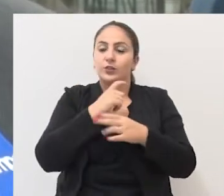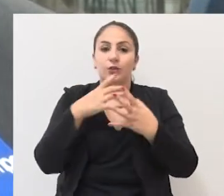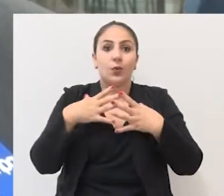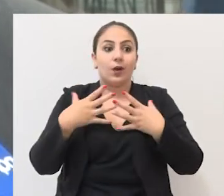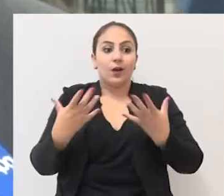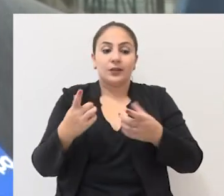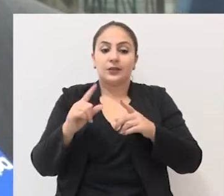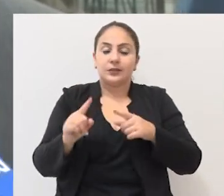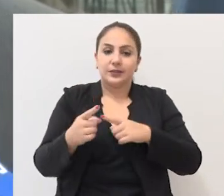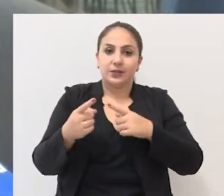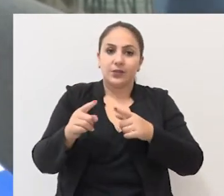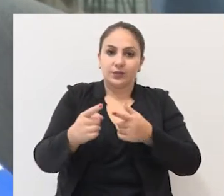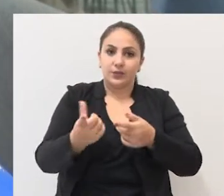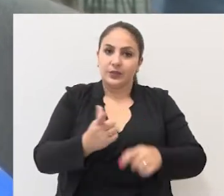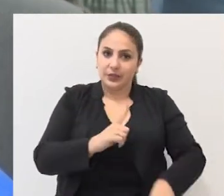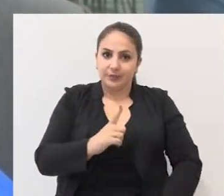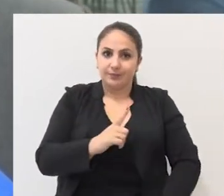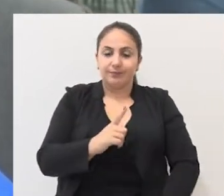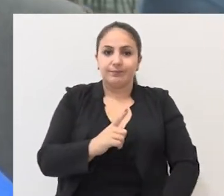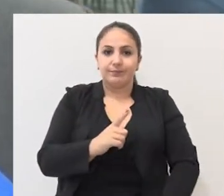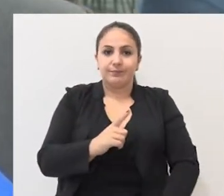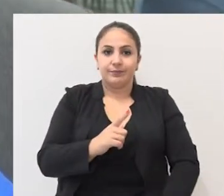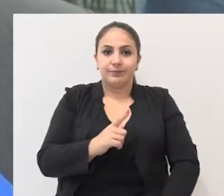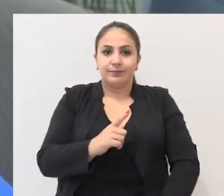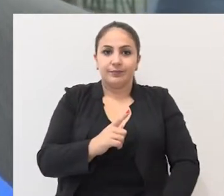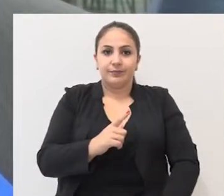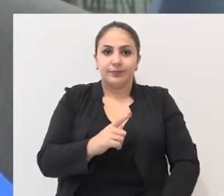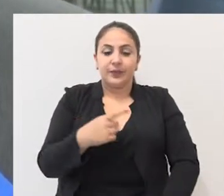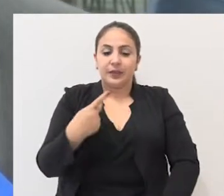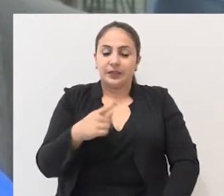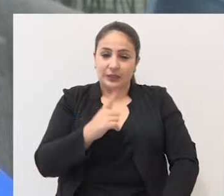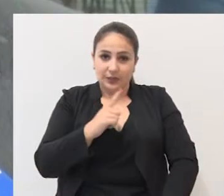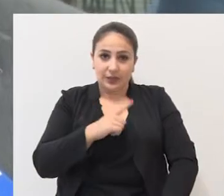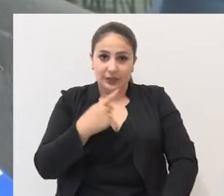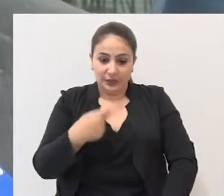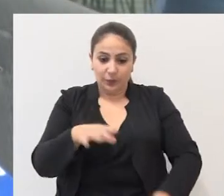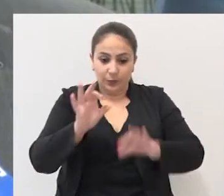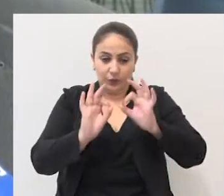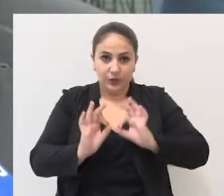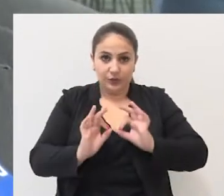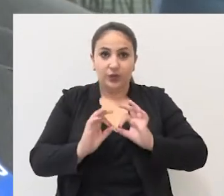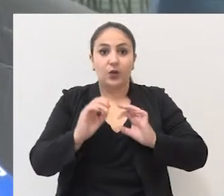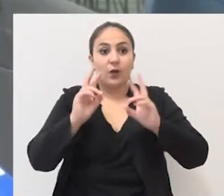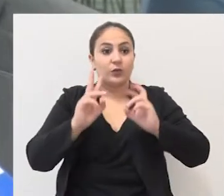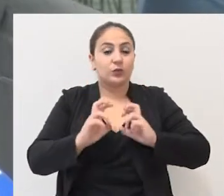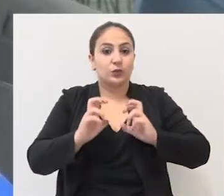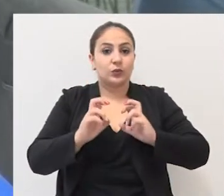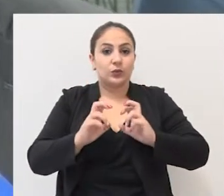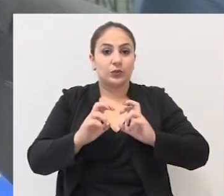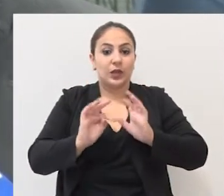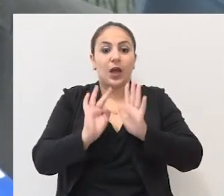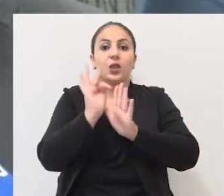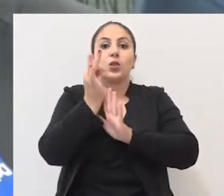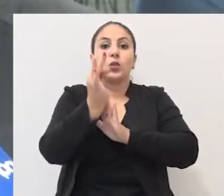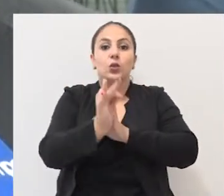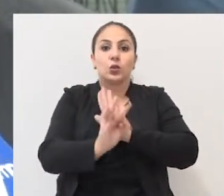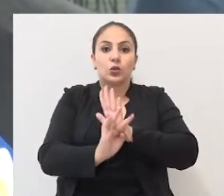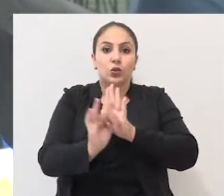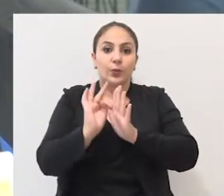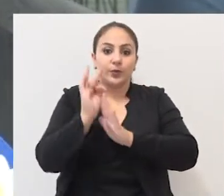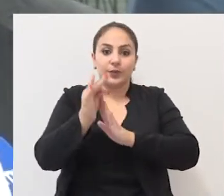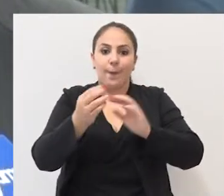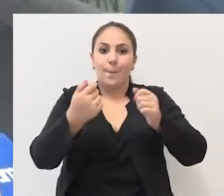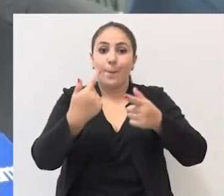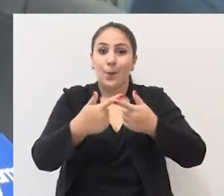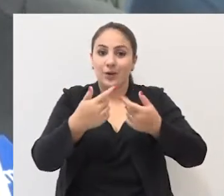grandes desafios que foram, que tive aqui no projeto, foi a questão da topografia, né? Nós temos um